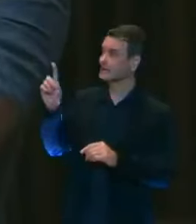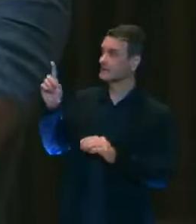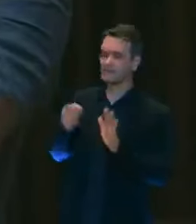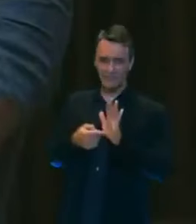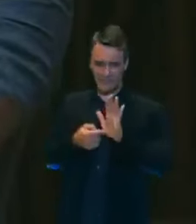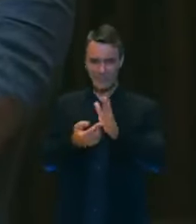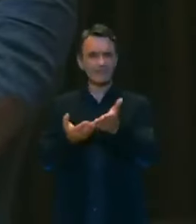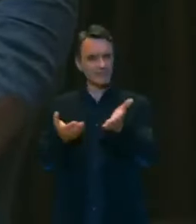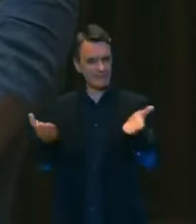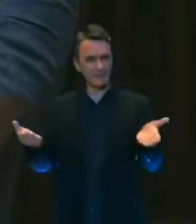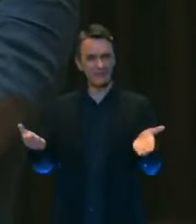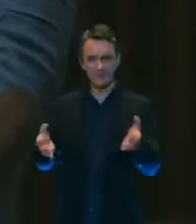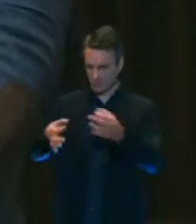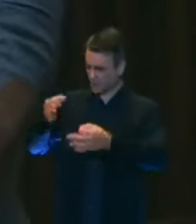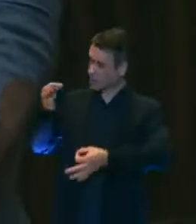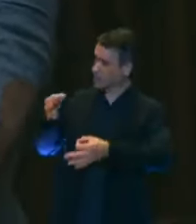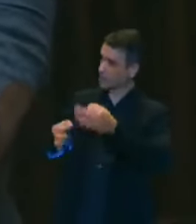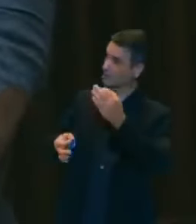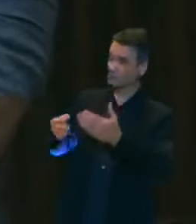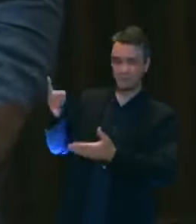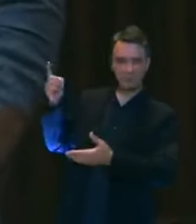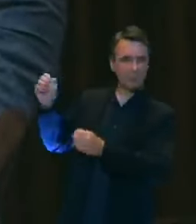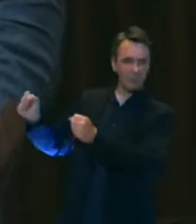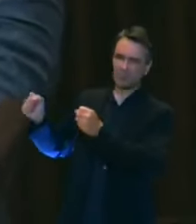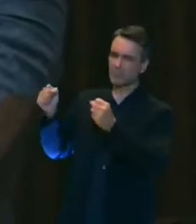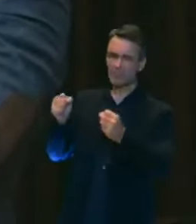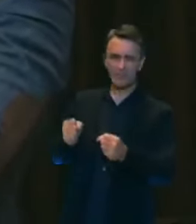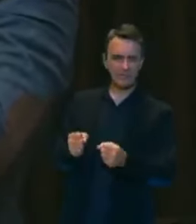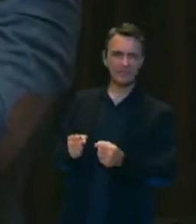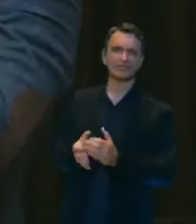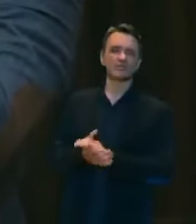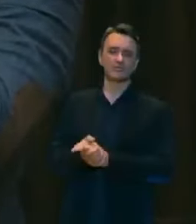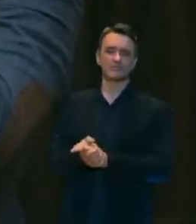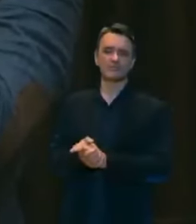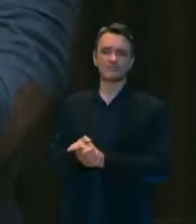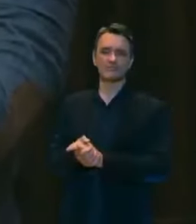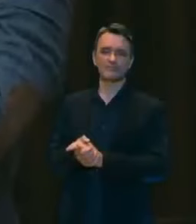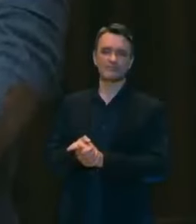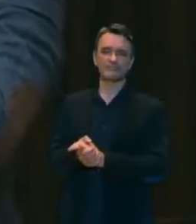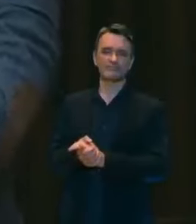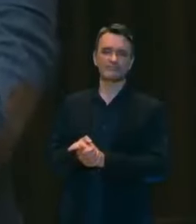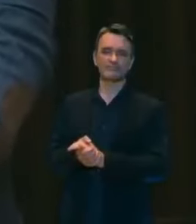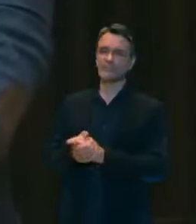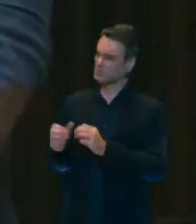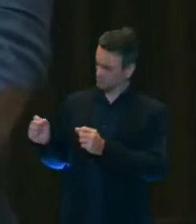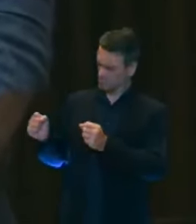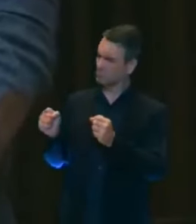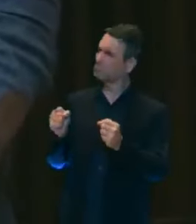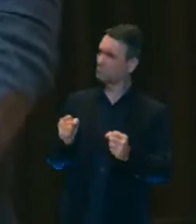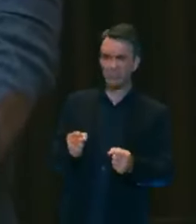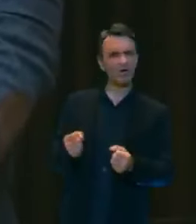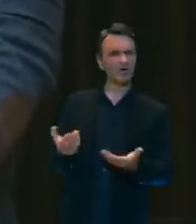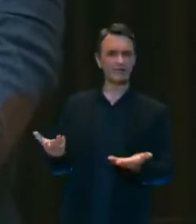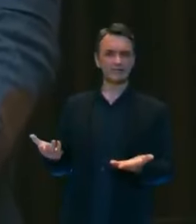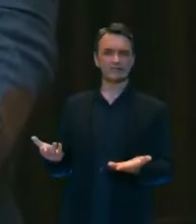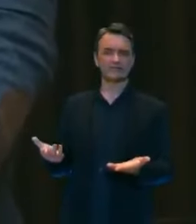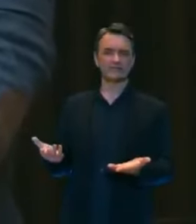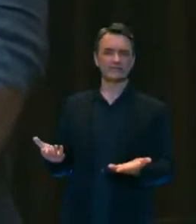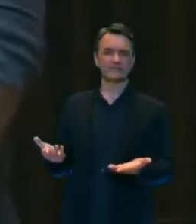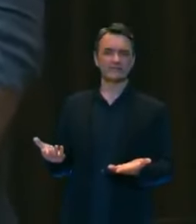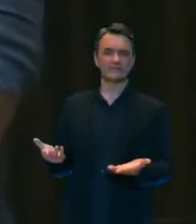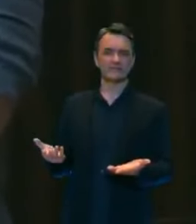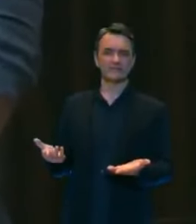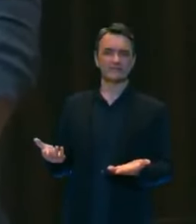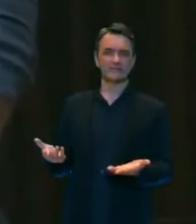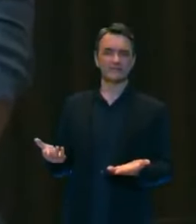poderoso. Ele pode. Ele mandou o povo para o exílio. Quando ele